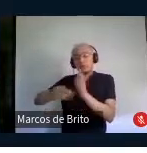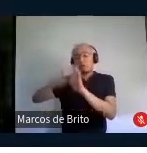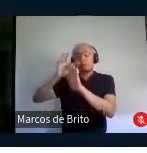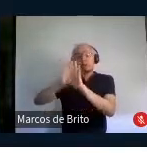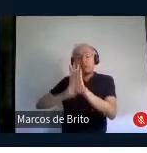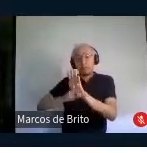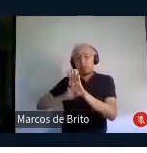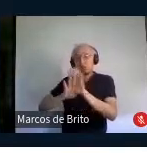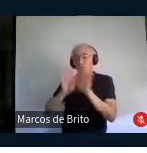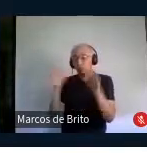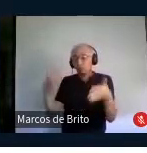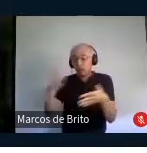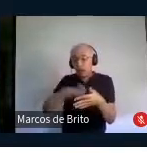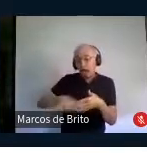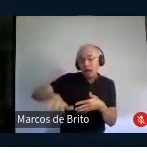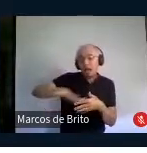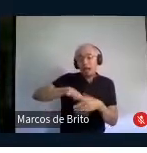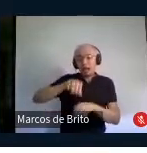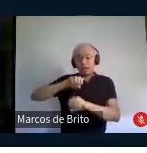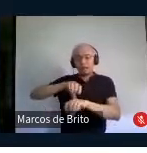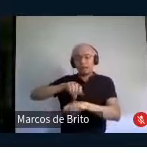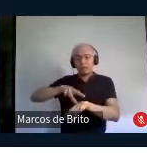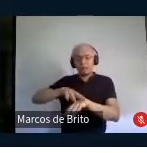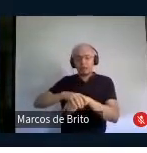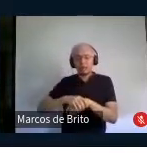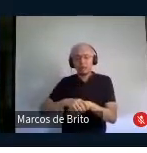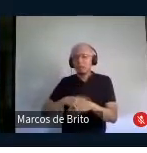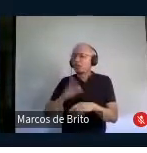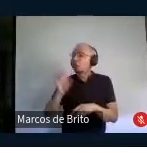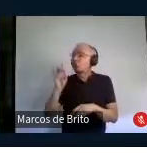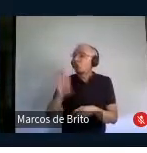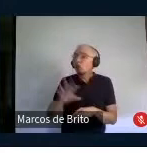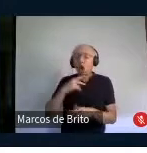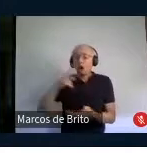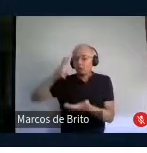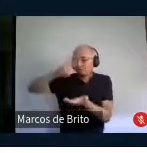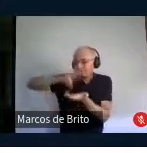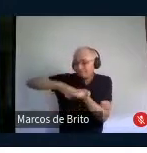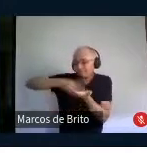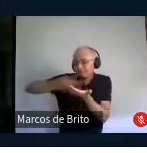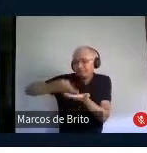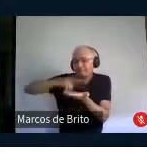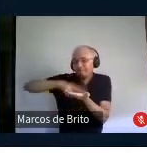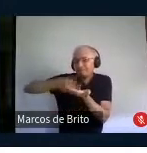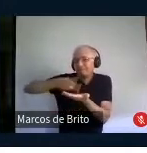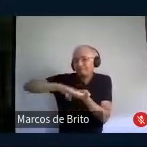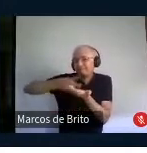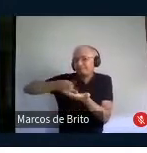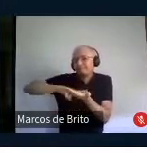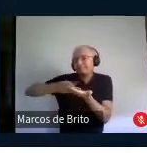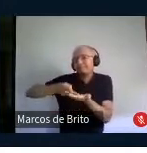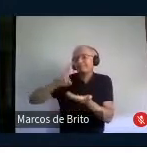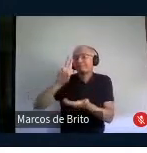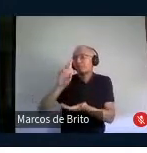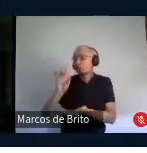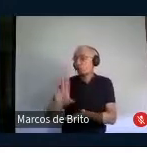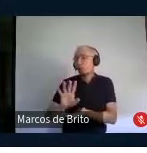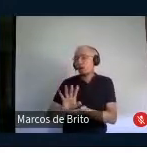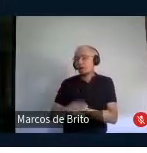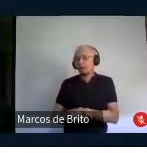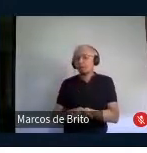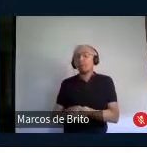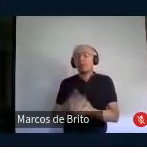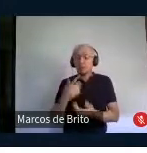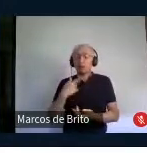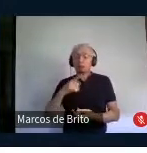aula. Ou seja, é um curso só sobre tradução. Então, nós percebemos aqui que nós temos